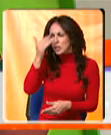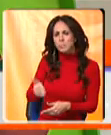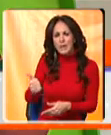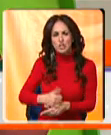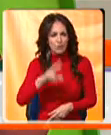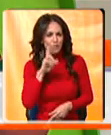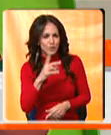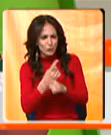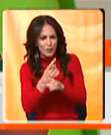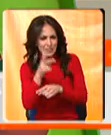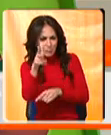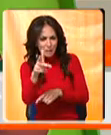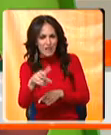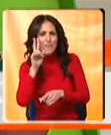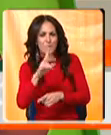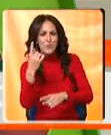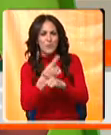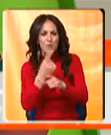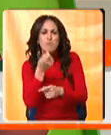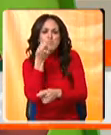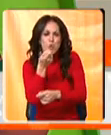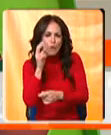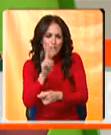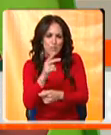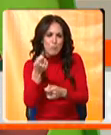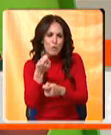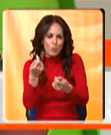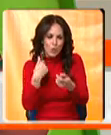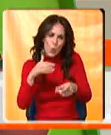Já viu algumas imagens? Vi algumas, só pouquitas. E?